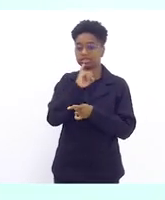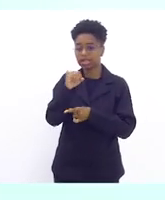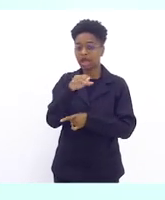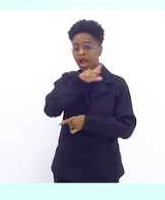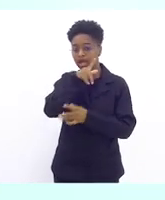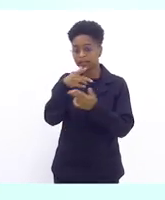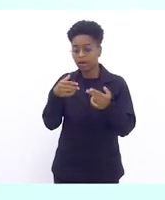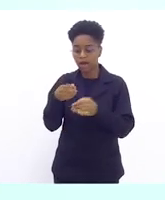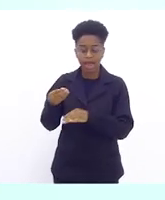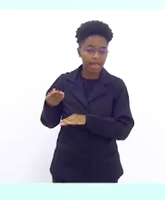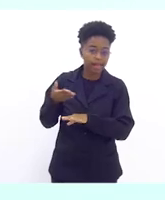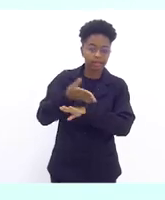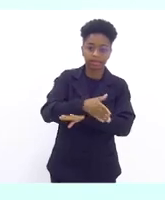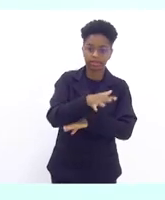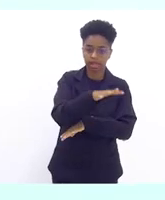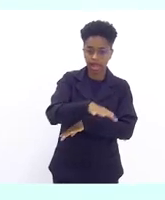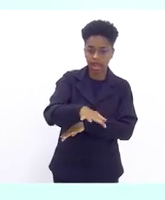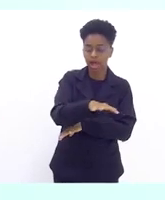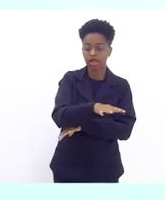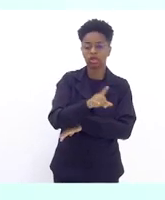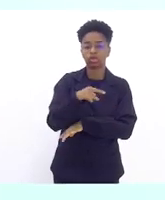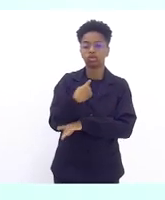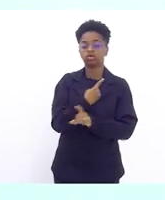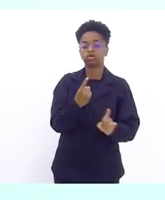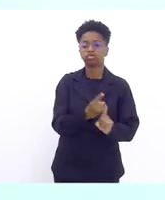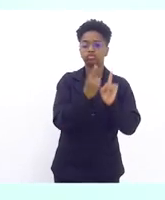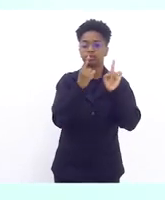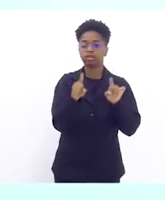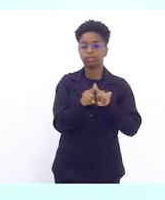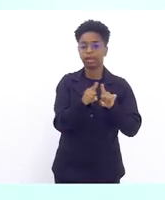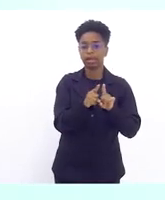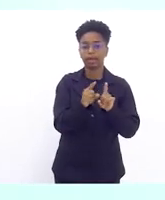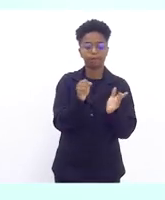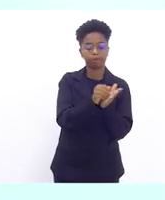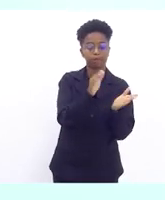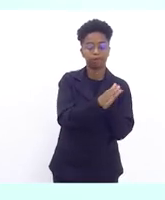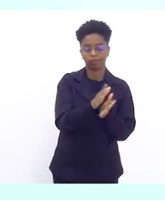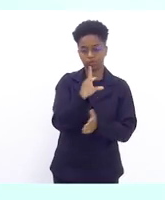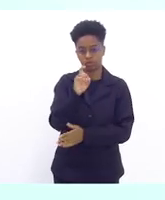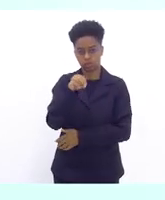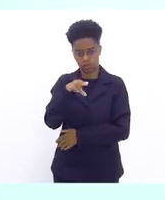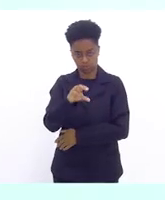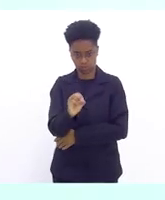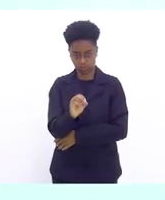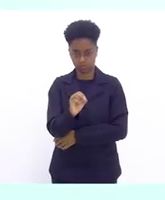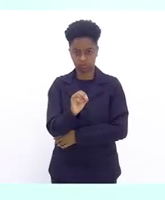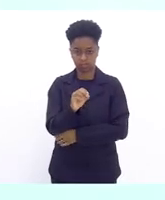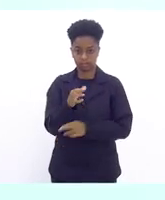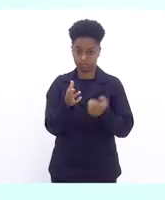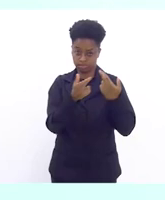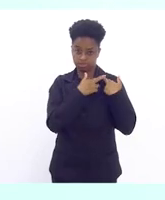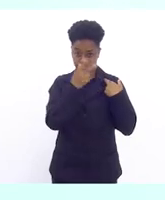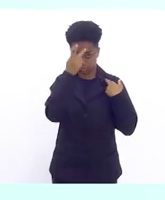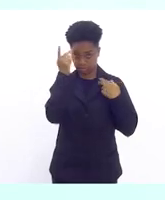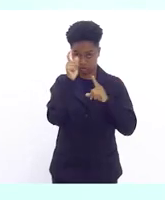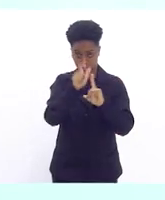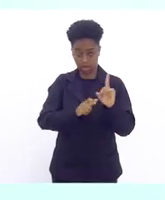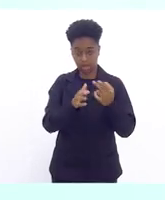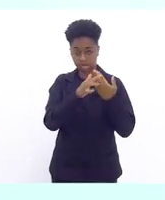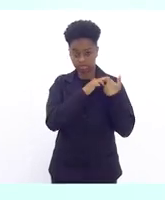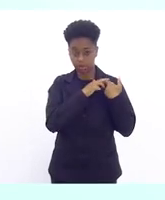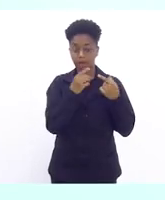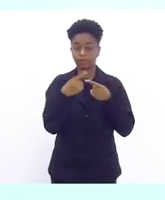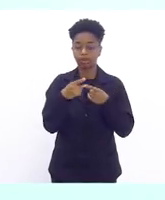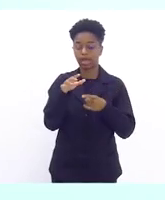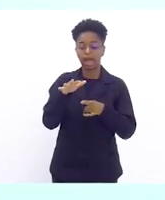ele é identificado a gente vai atuar em cima do dono então o problema que eu ela foi falado no parque que